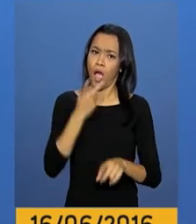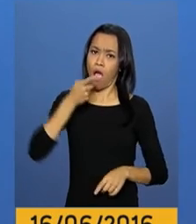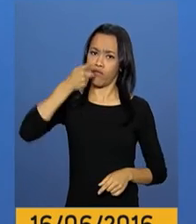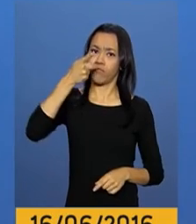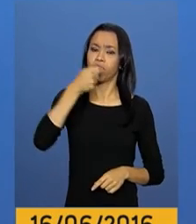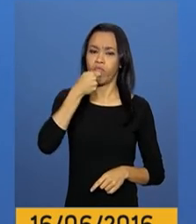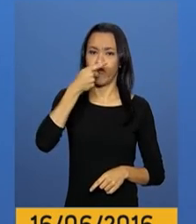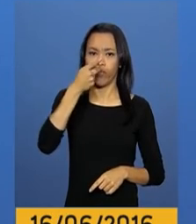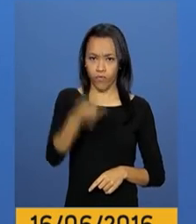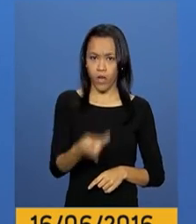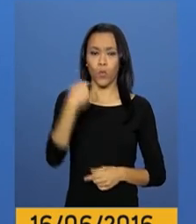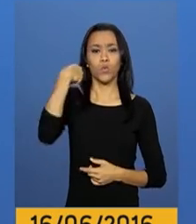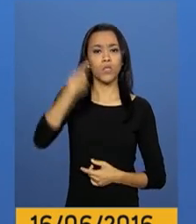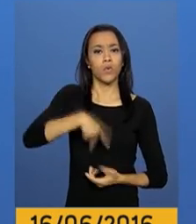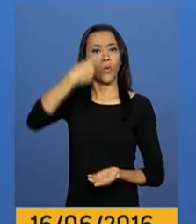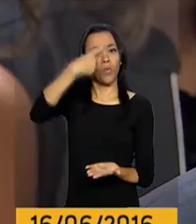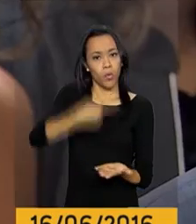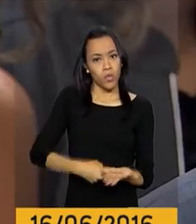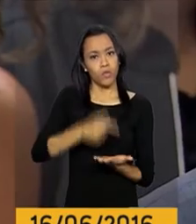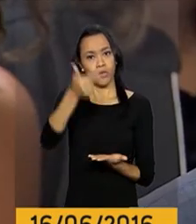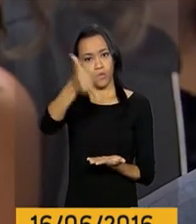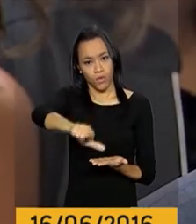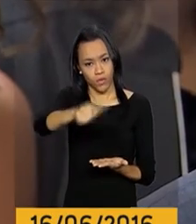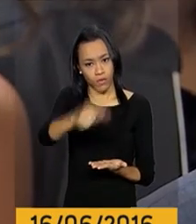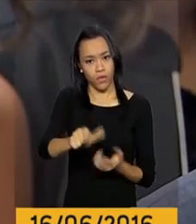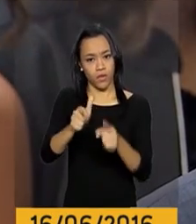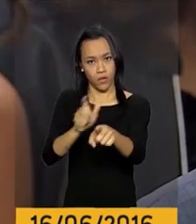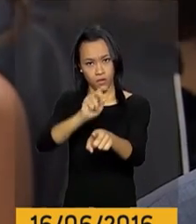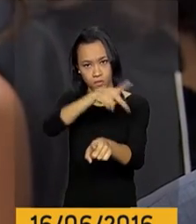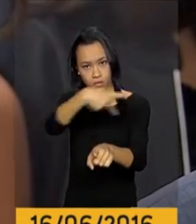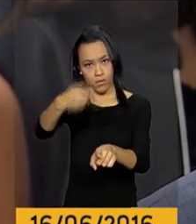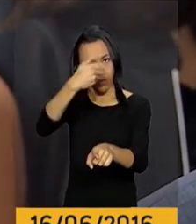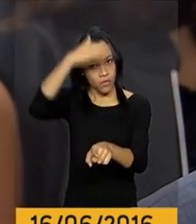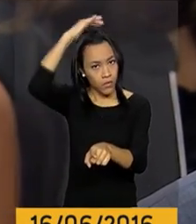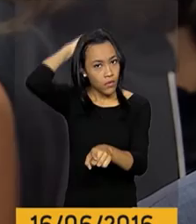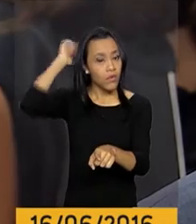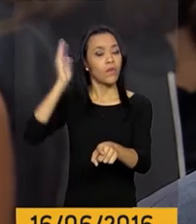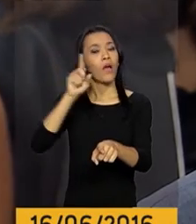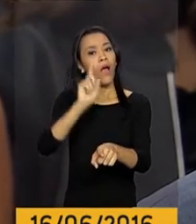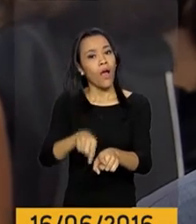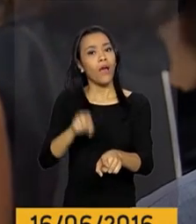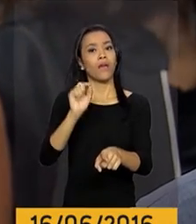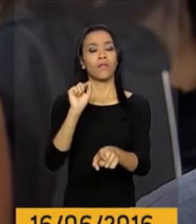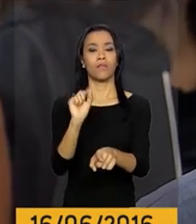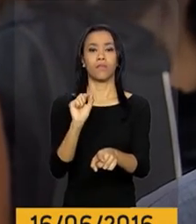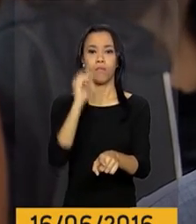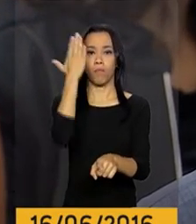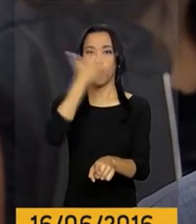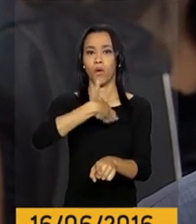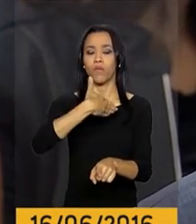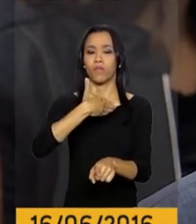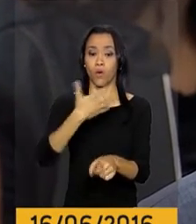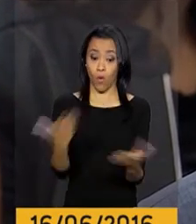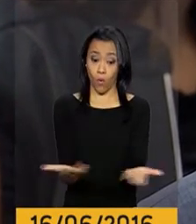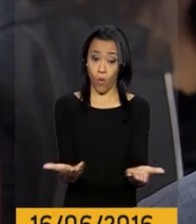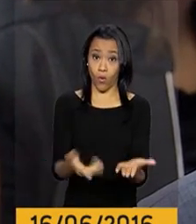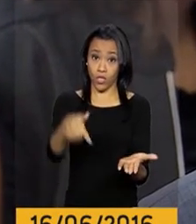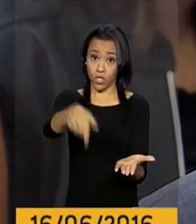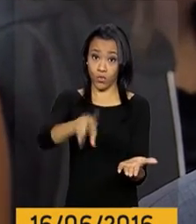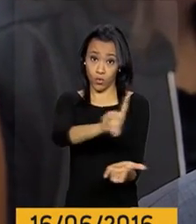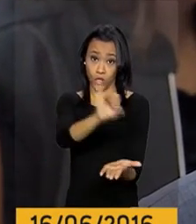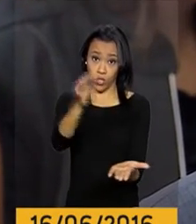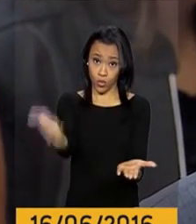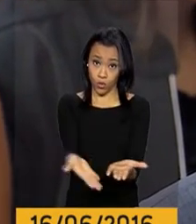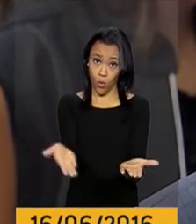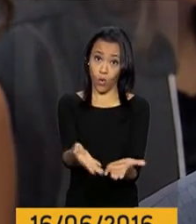está sendo aqui, mais uma vez, demonstrado a partir do ato celebrado no dia de hoje